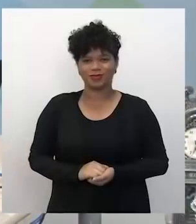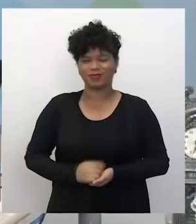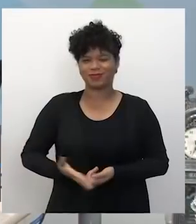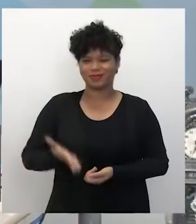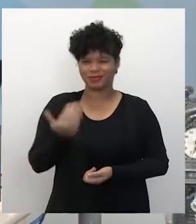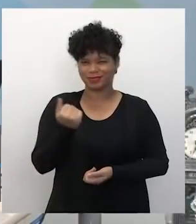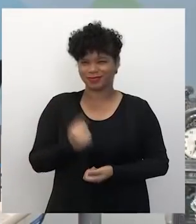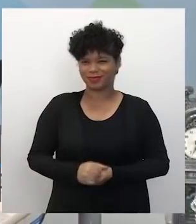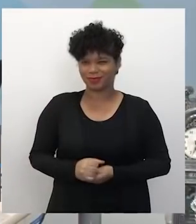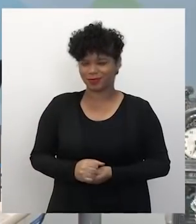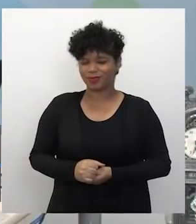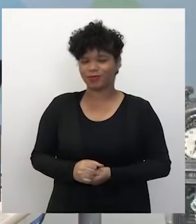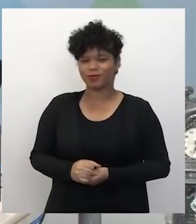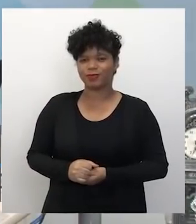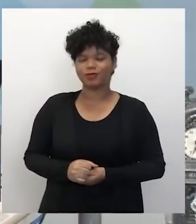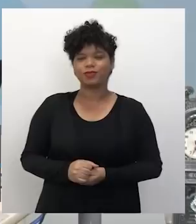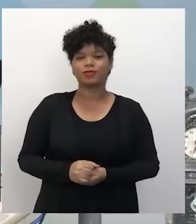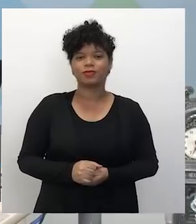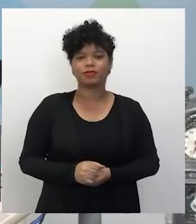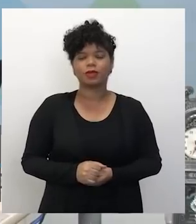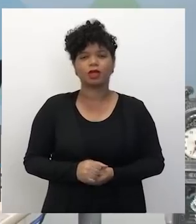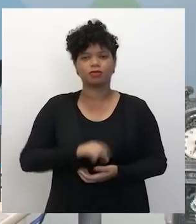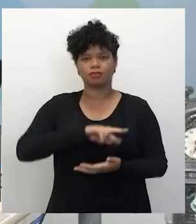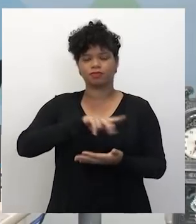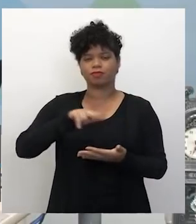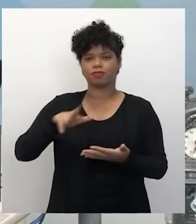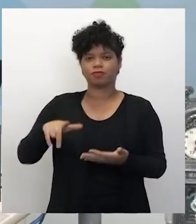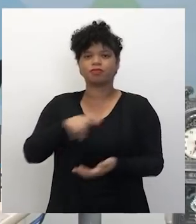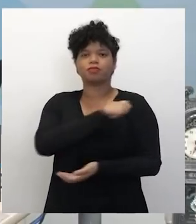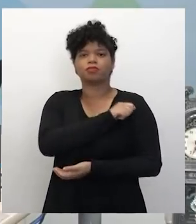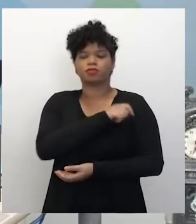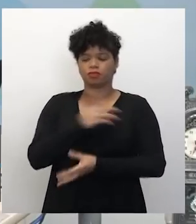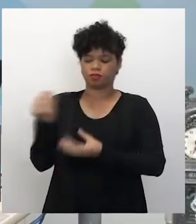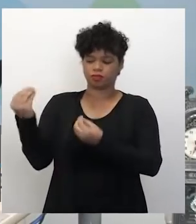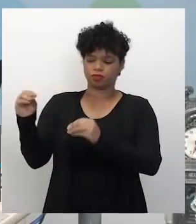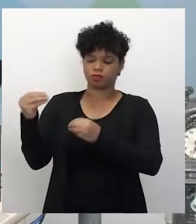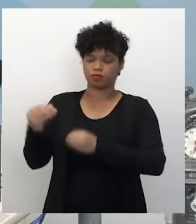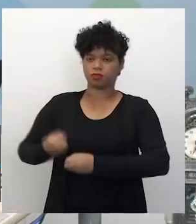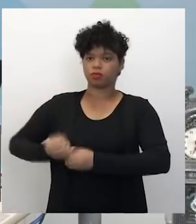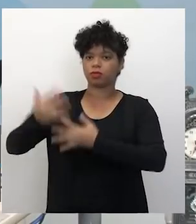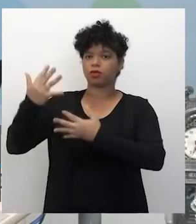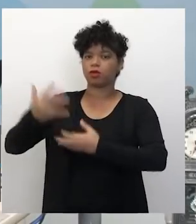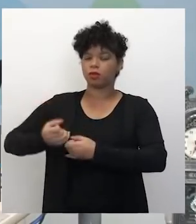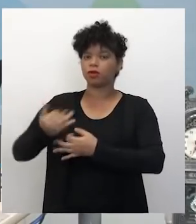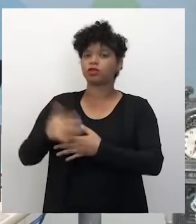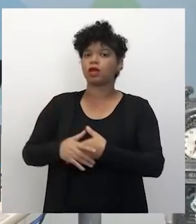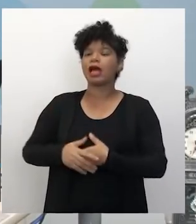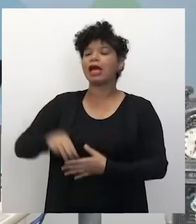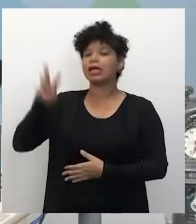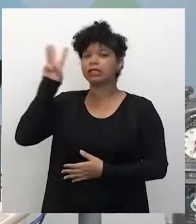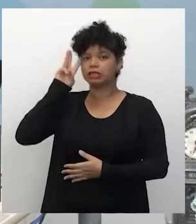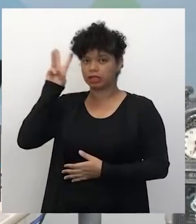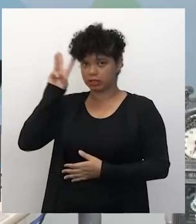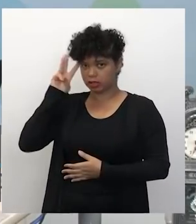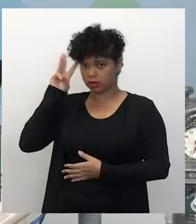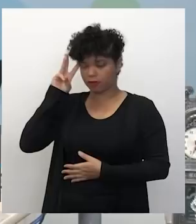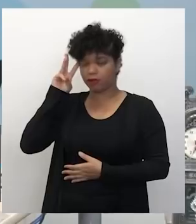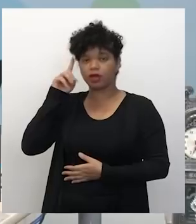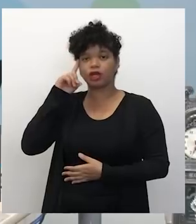Vamos lá, Janaína. Vários alunos estão colocando terça-feira, 30 de março.